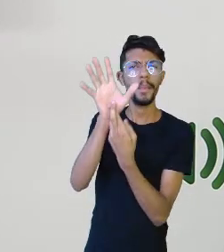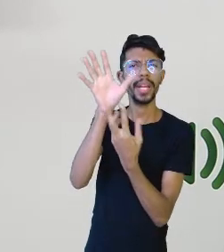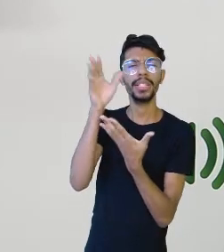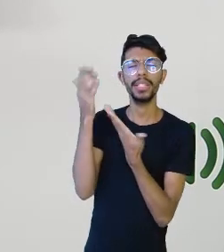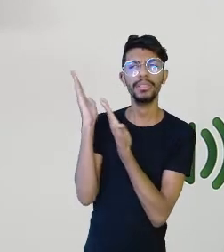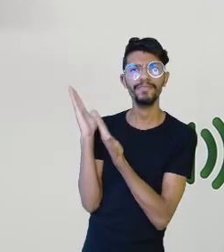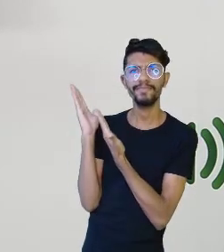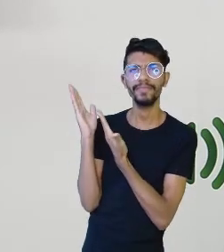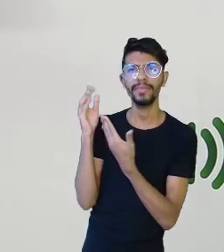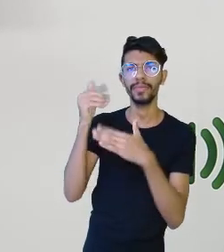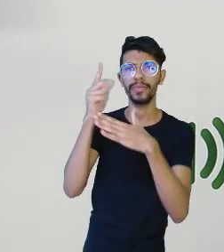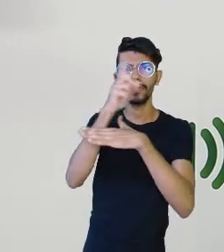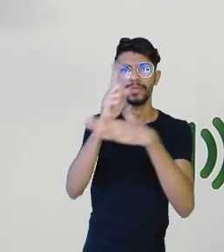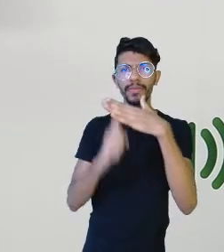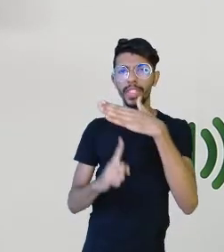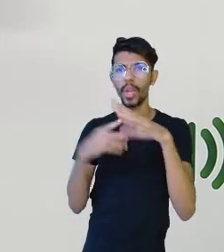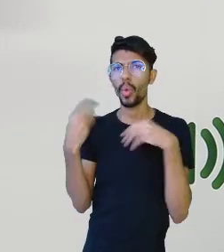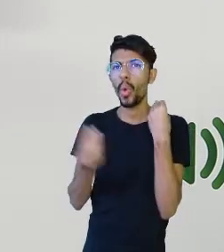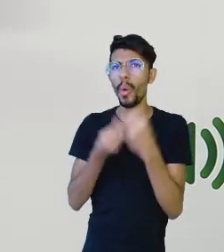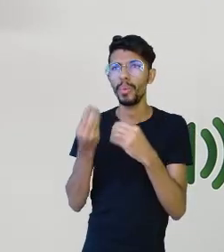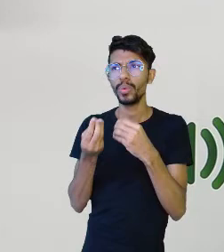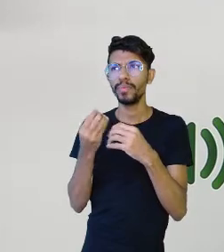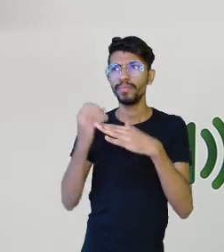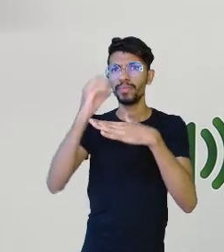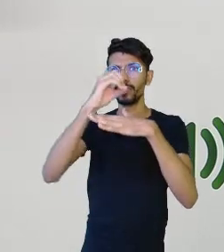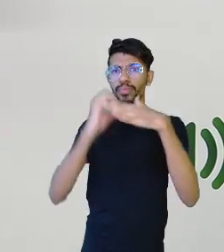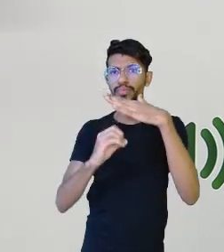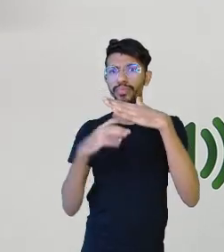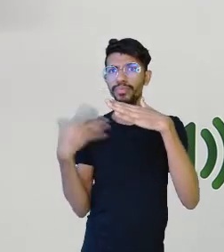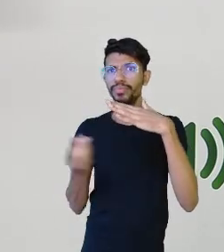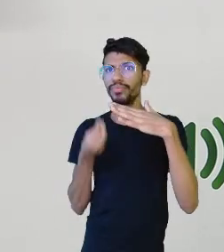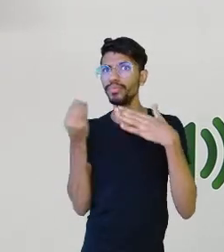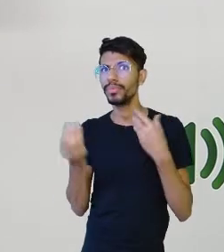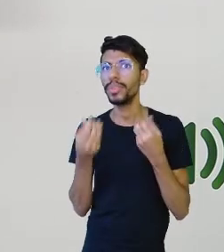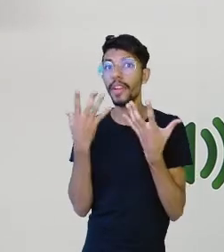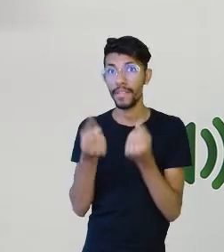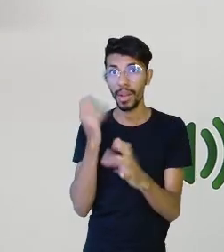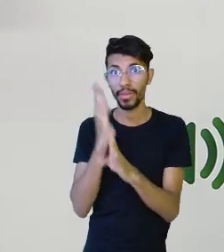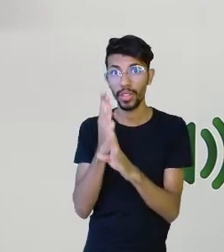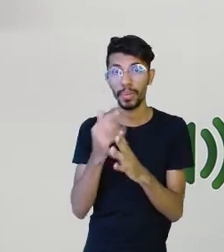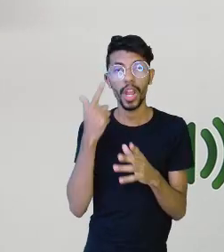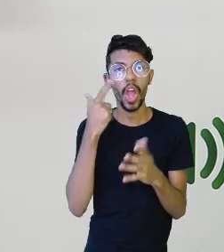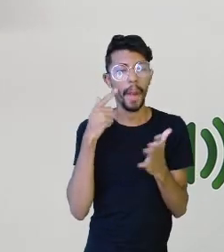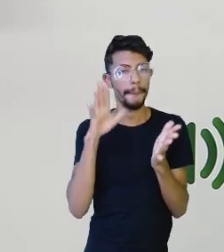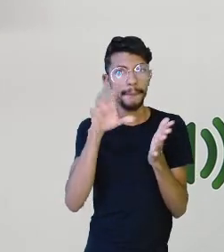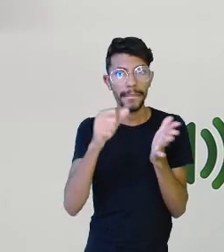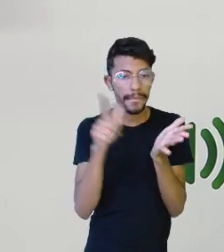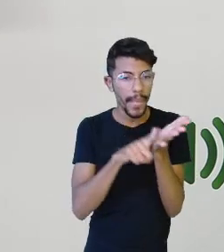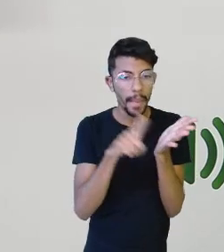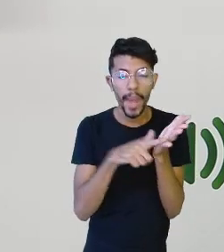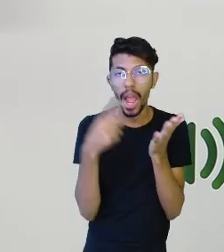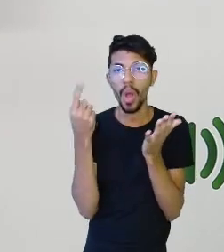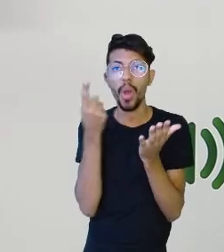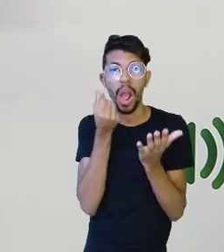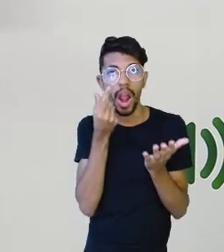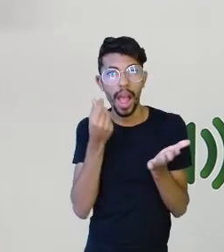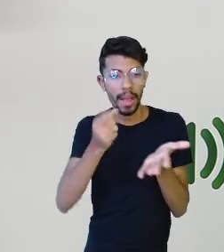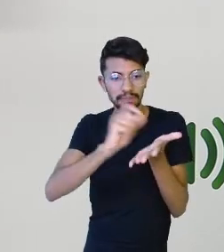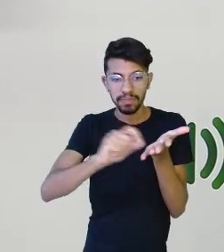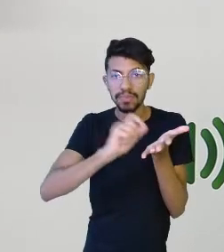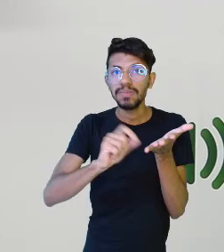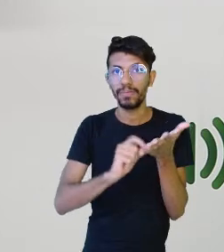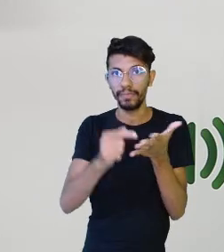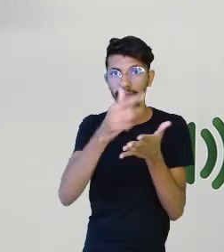dessa fração? Vamos descobrir? Pega aí o papel, pega o lápis e faz.